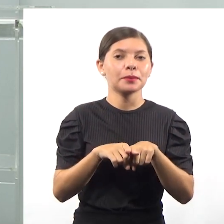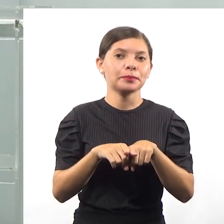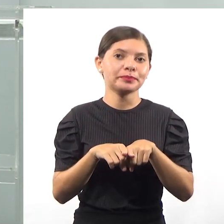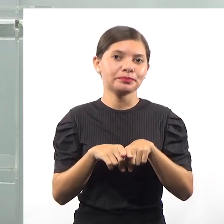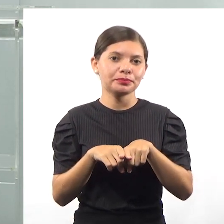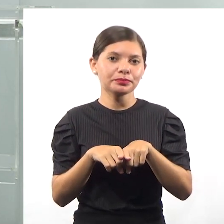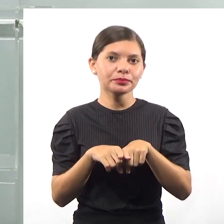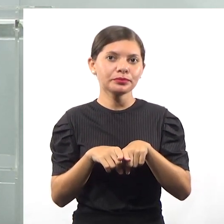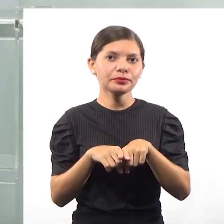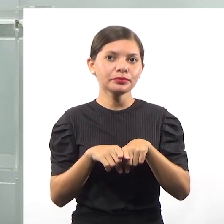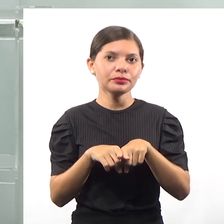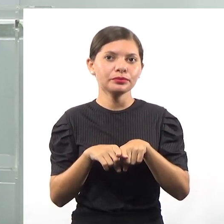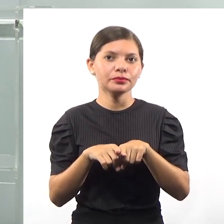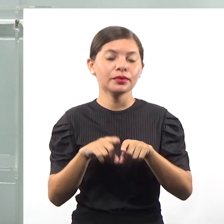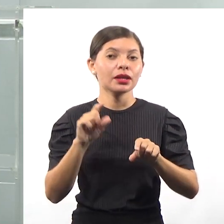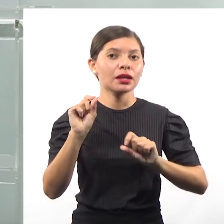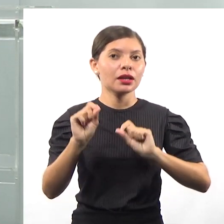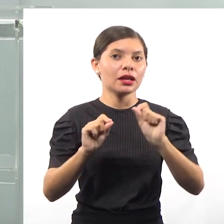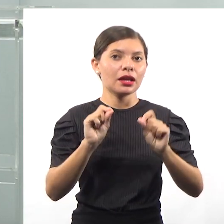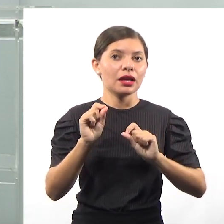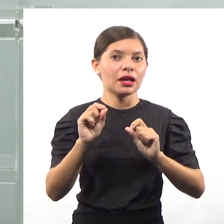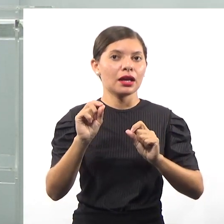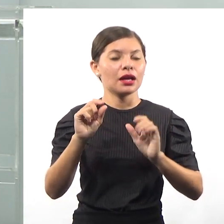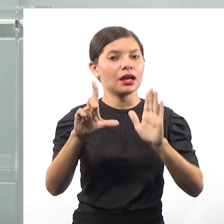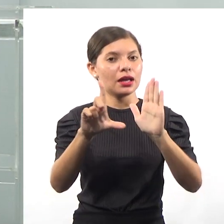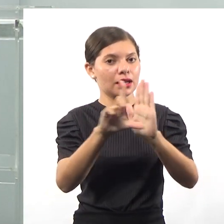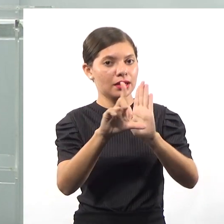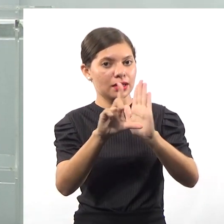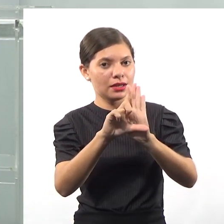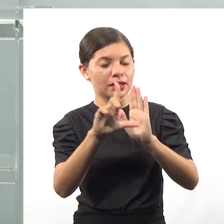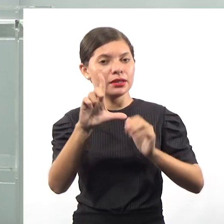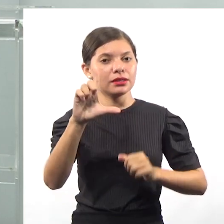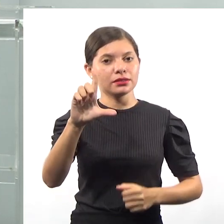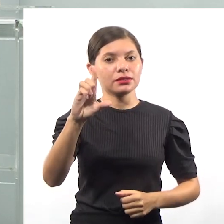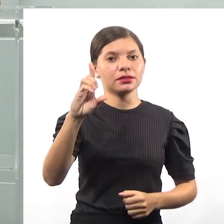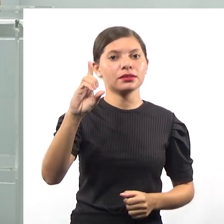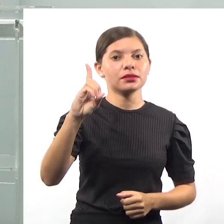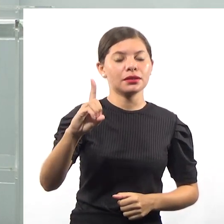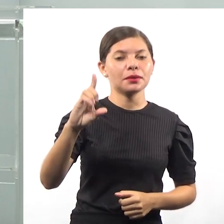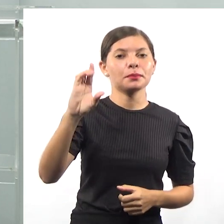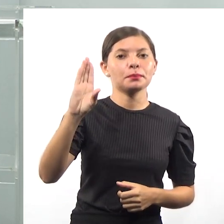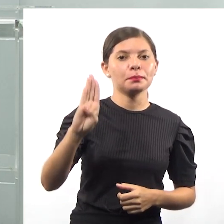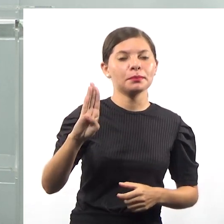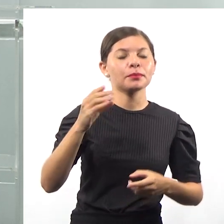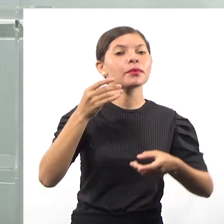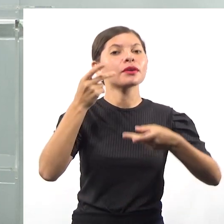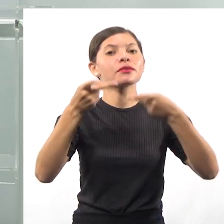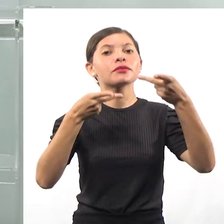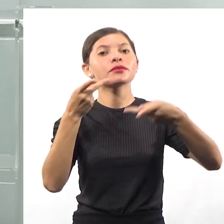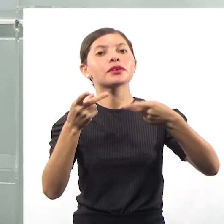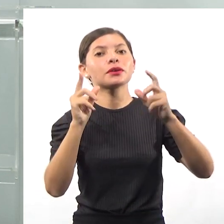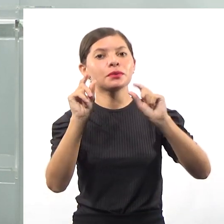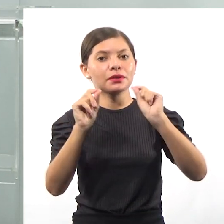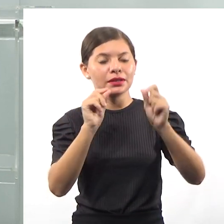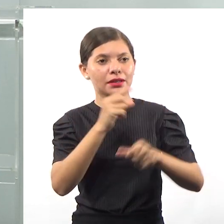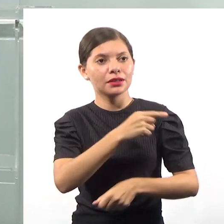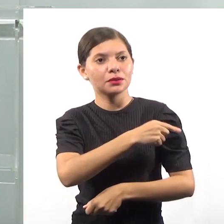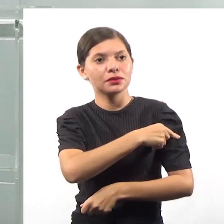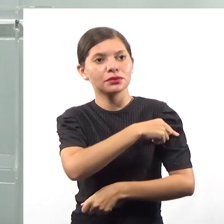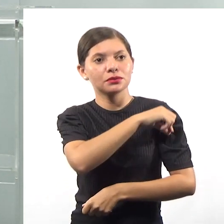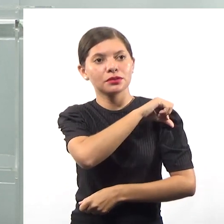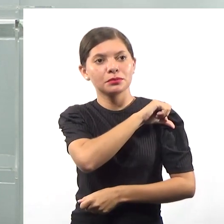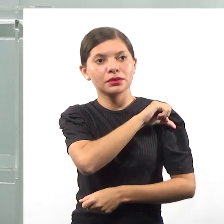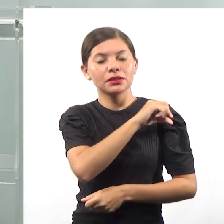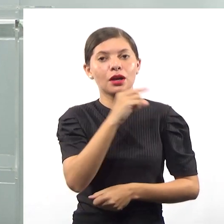operacionaliza as previsões da LDB. Então, a LDB vai dizer que o ensino fundamental, tanto a etapa 1, que